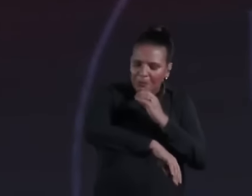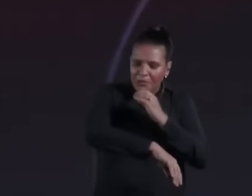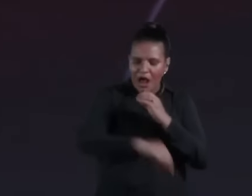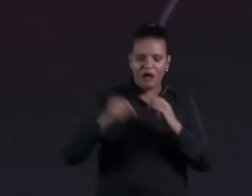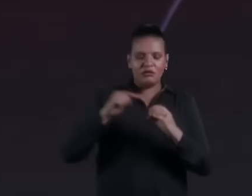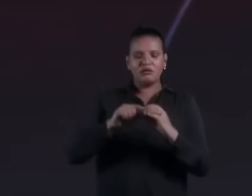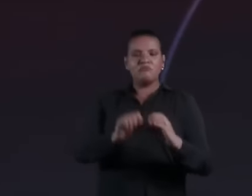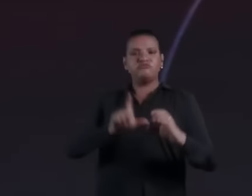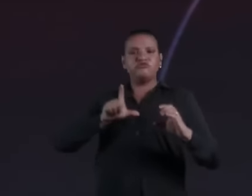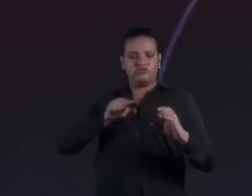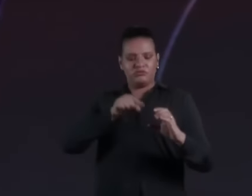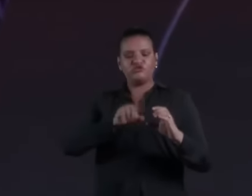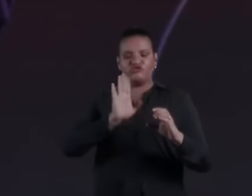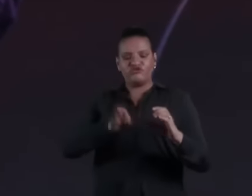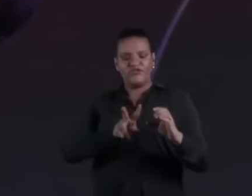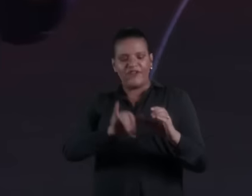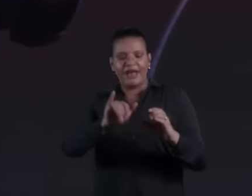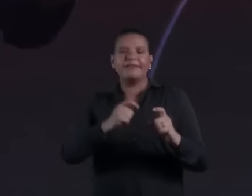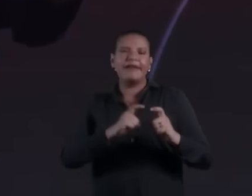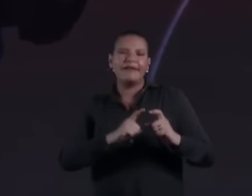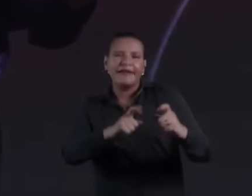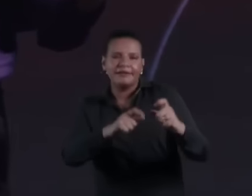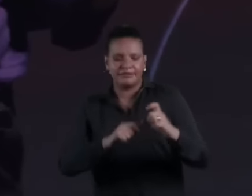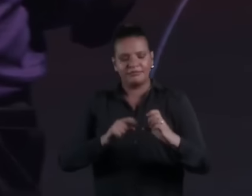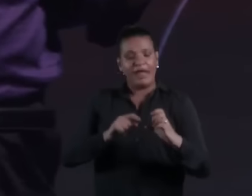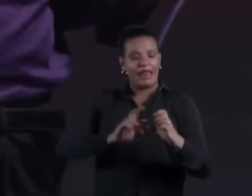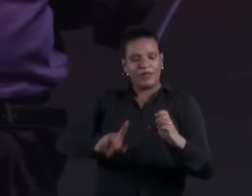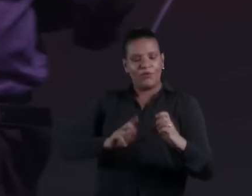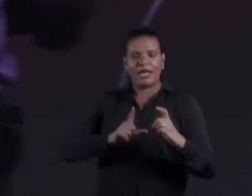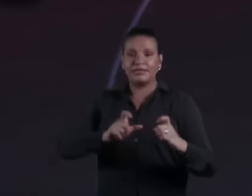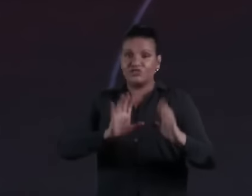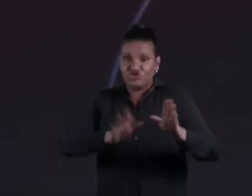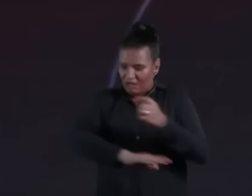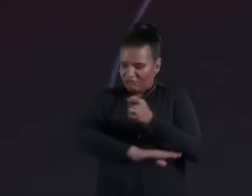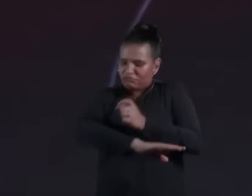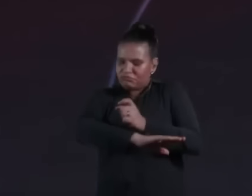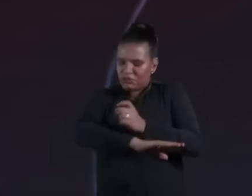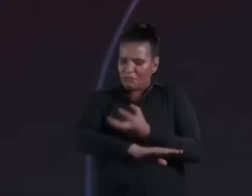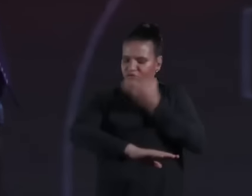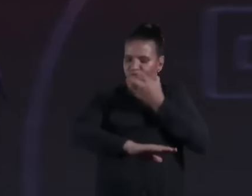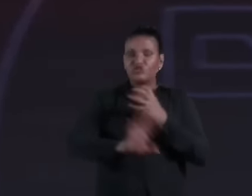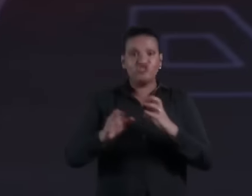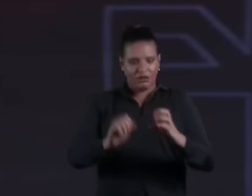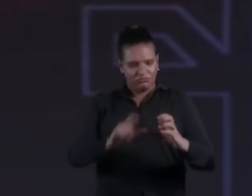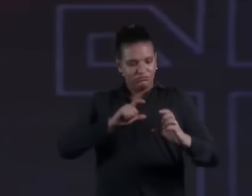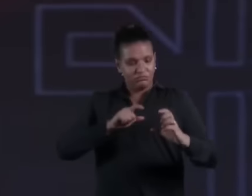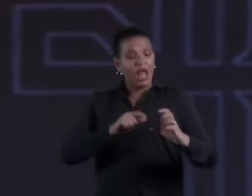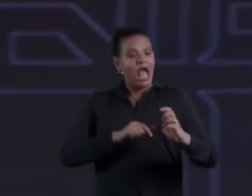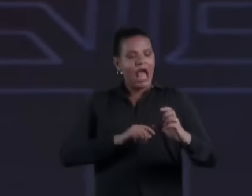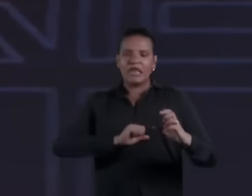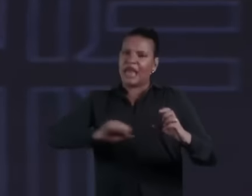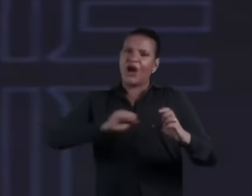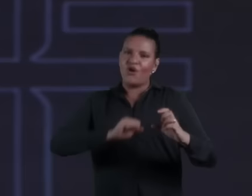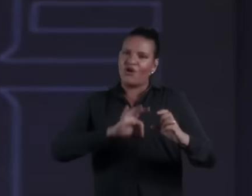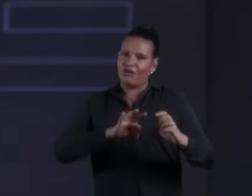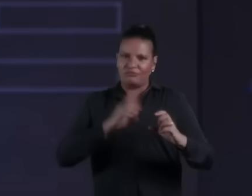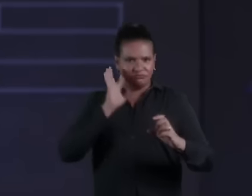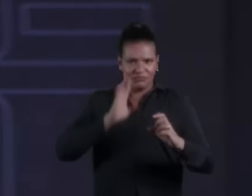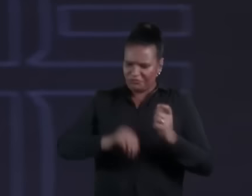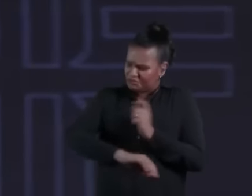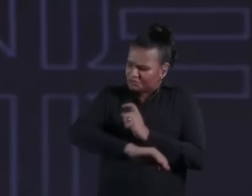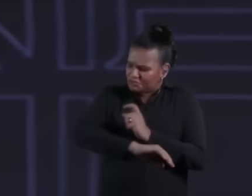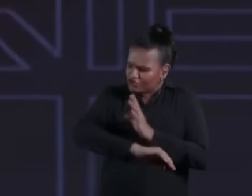90% de acuracidade Endo né quando isso der certo ele vai arrebentar de ganhar dinheiro por